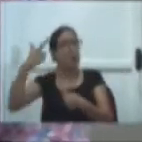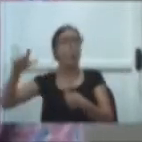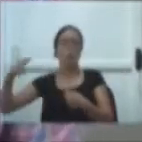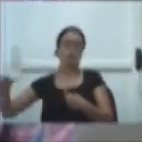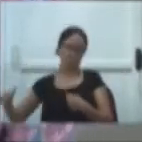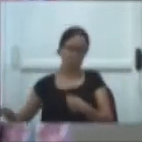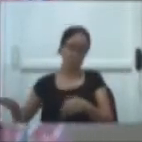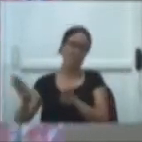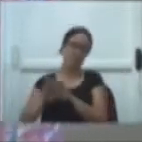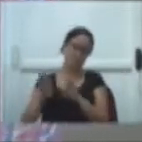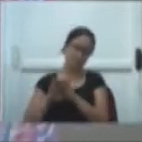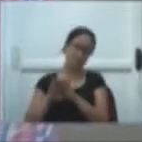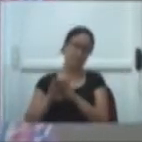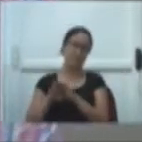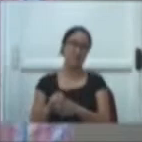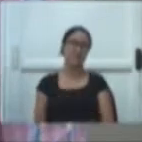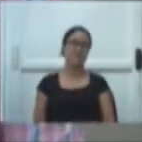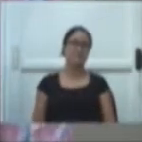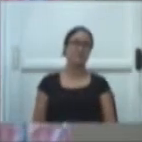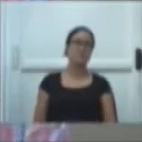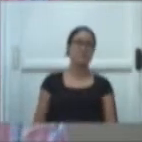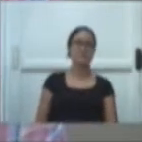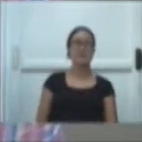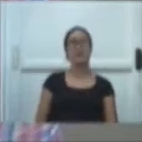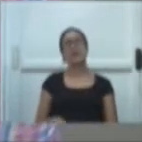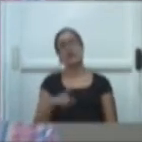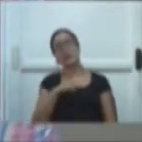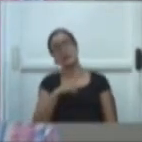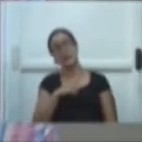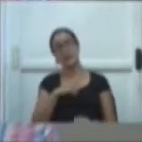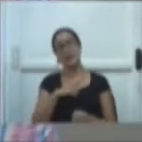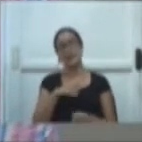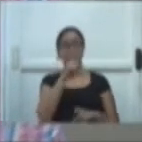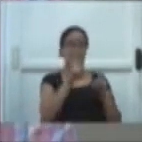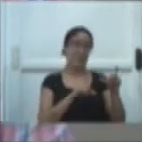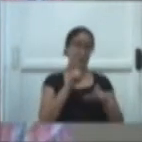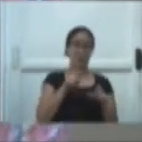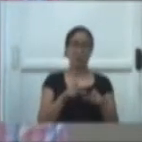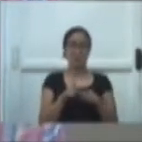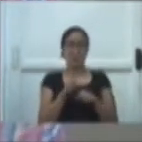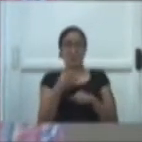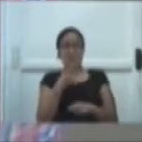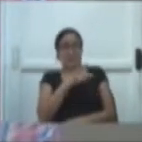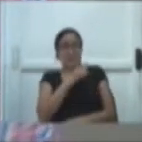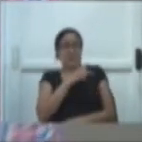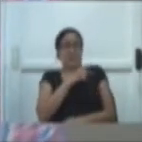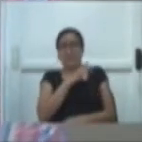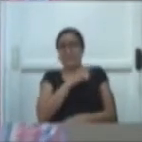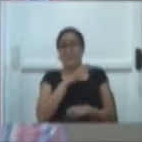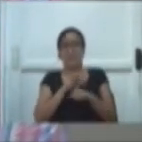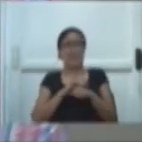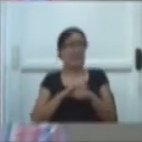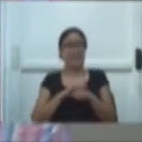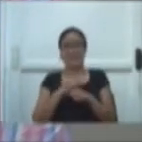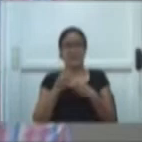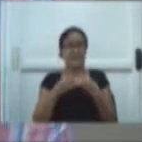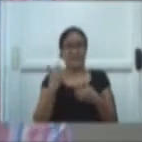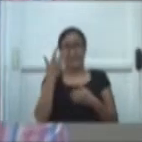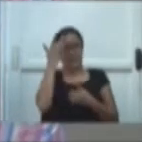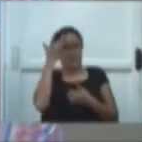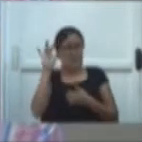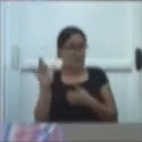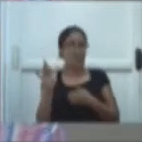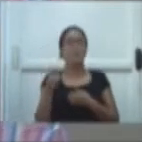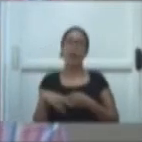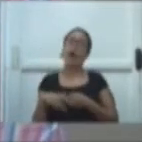que existe o medo, né, de estar ou não estar com a doença, e automaticamente eles vão procurar ajuda,